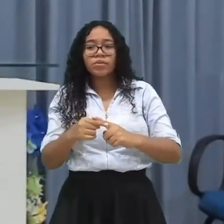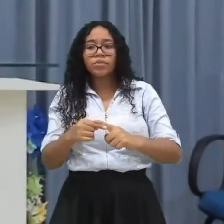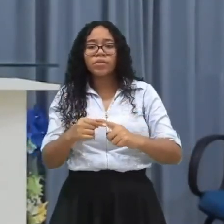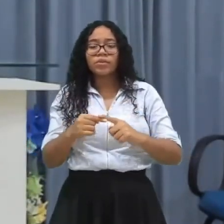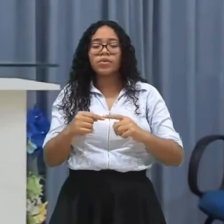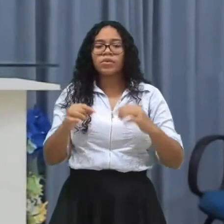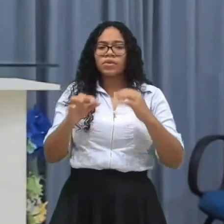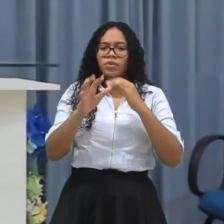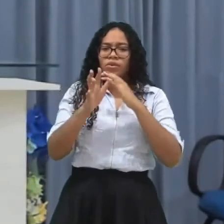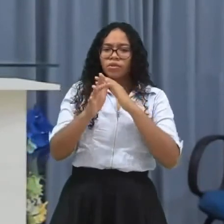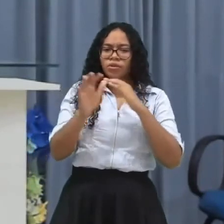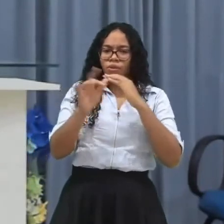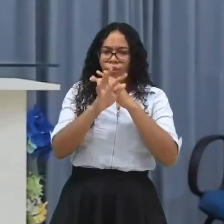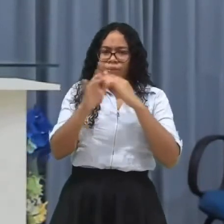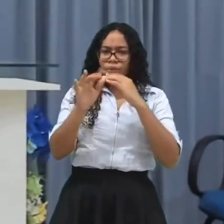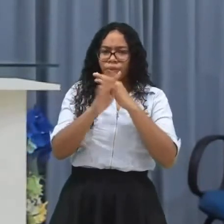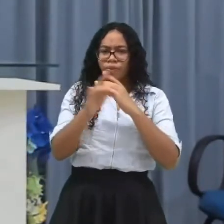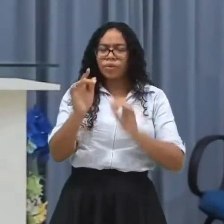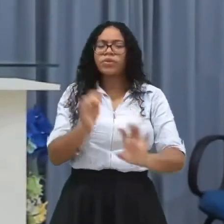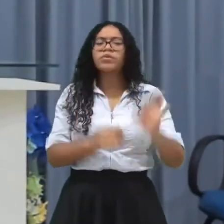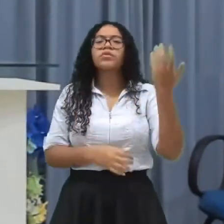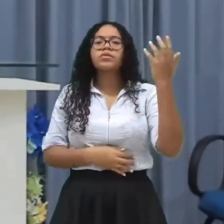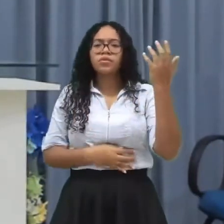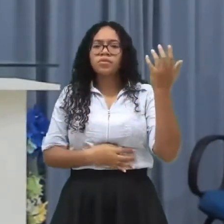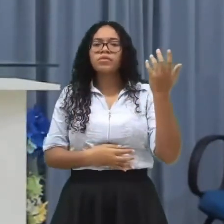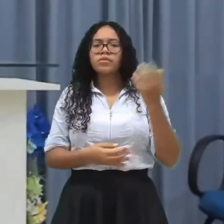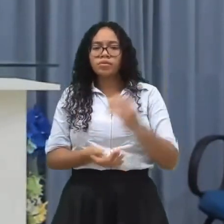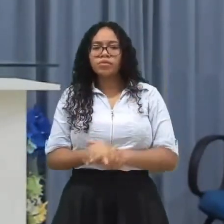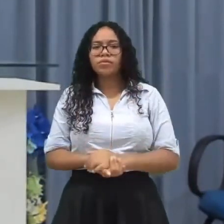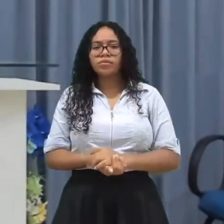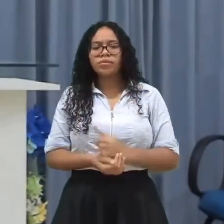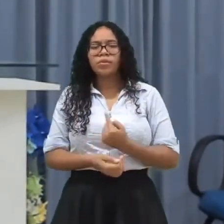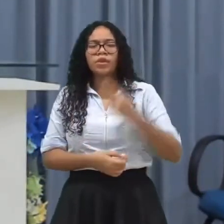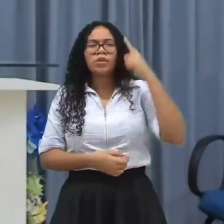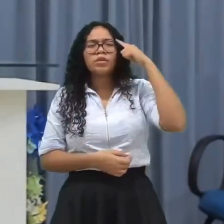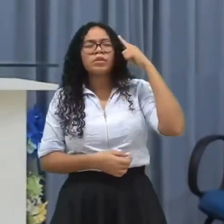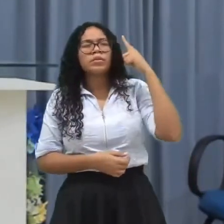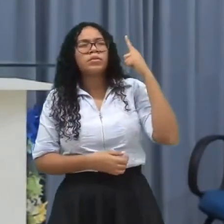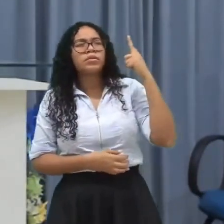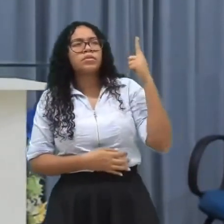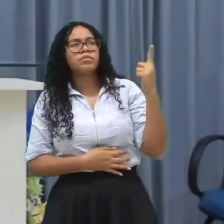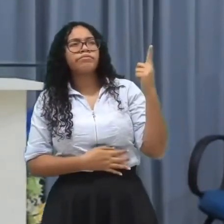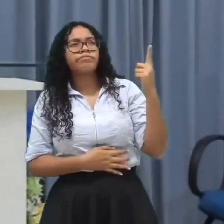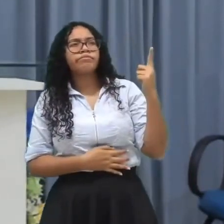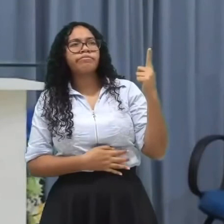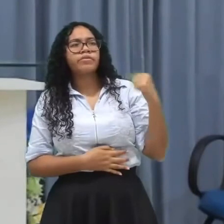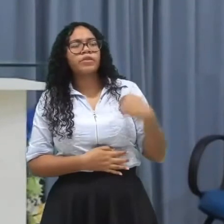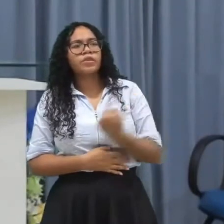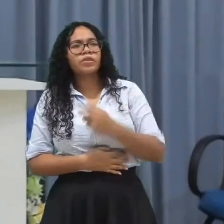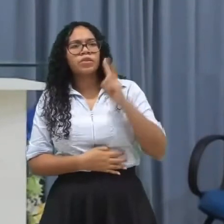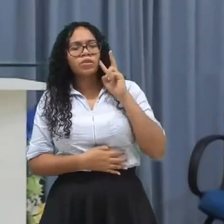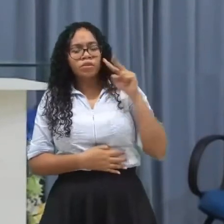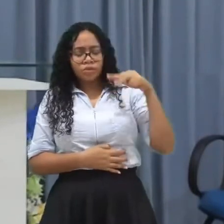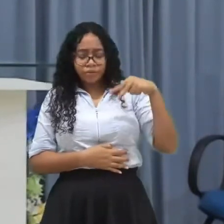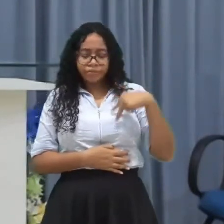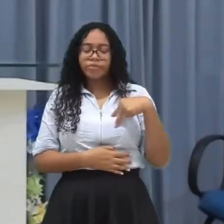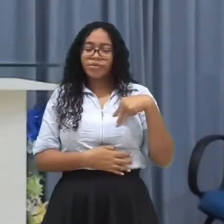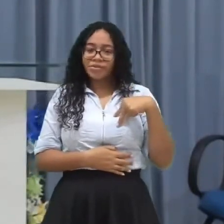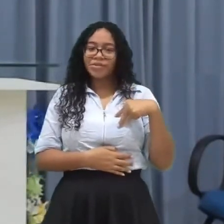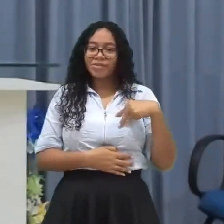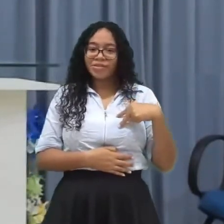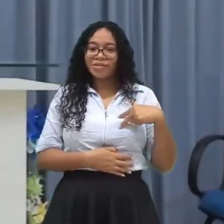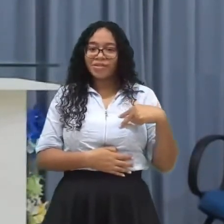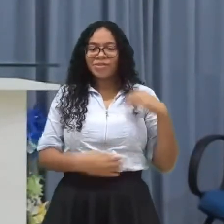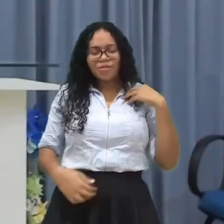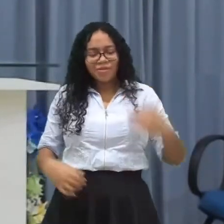quando nós menos pensarmos das nossas atividades, quando nós nos olharmos, já estaremos em um